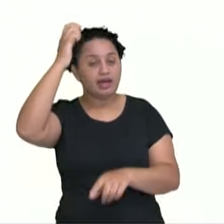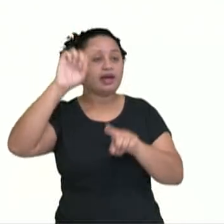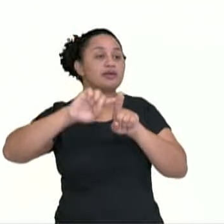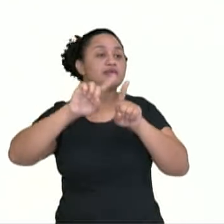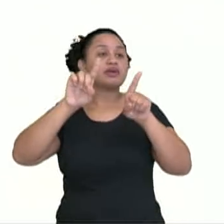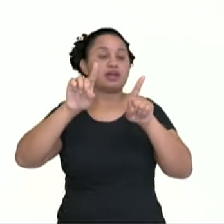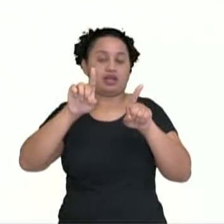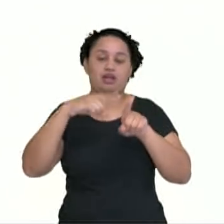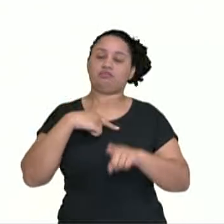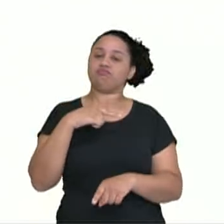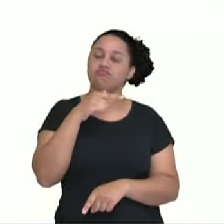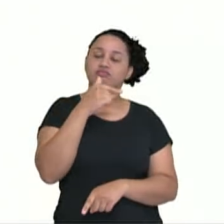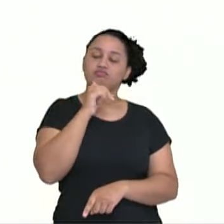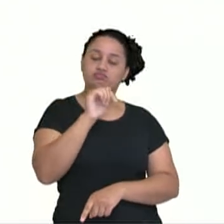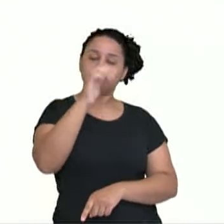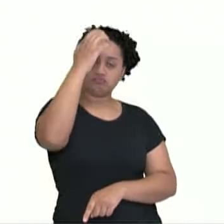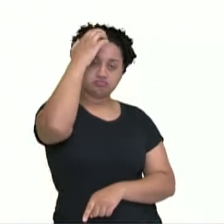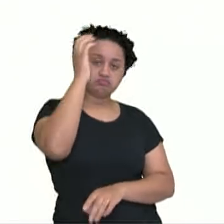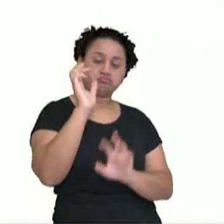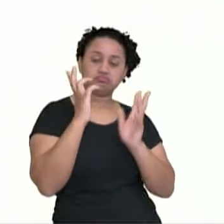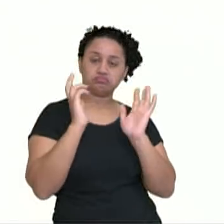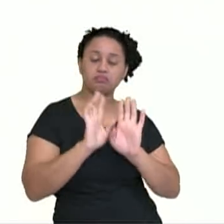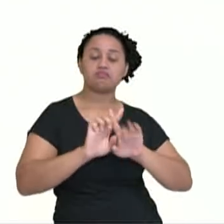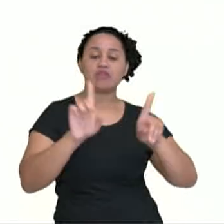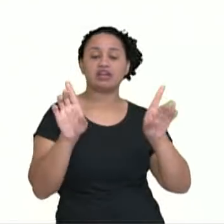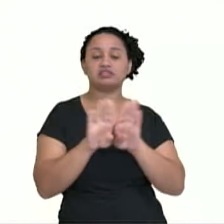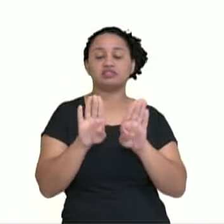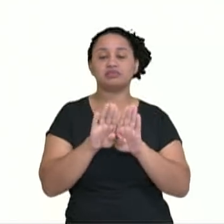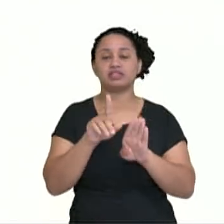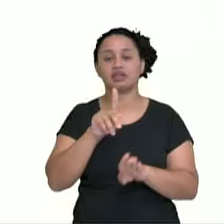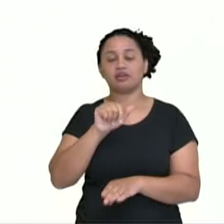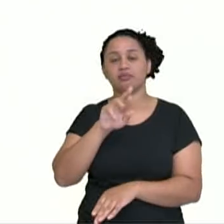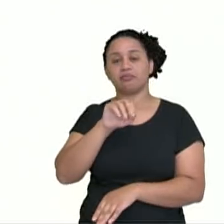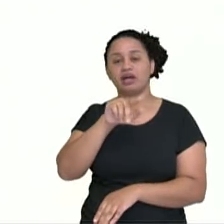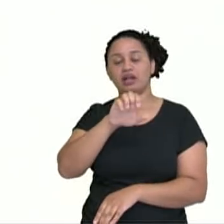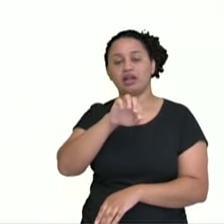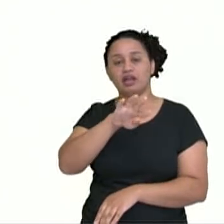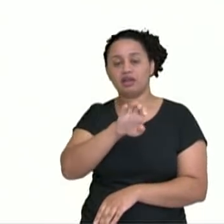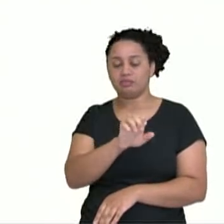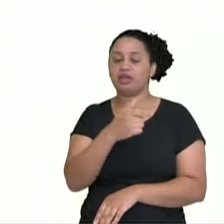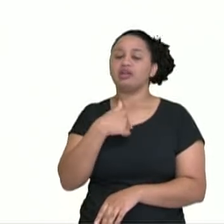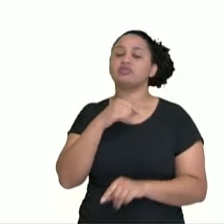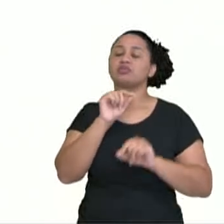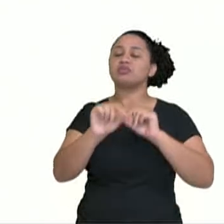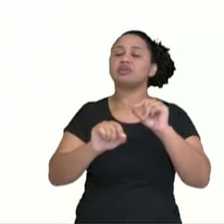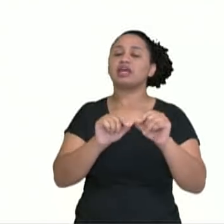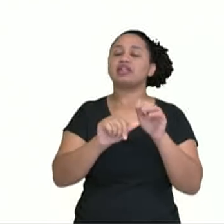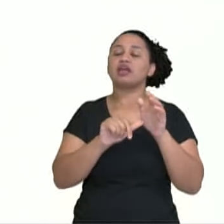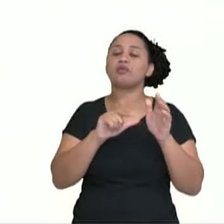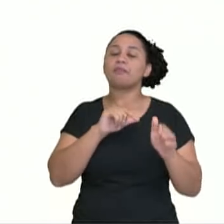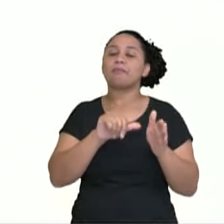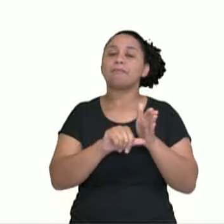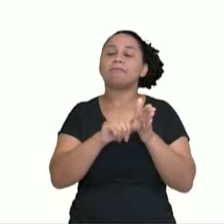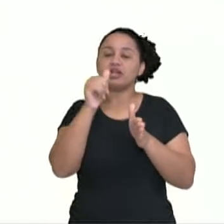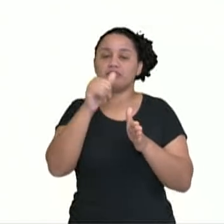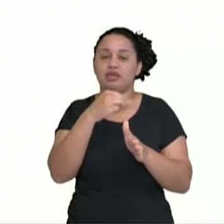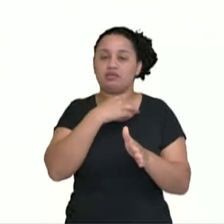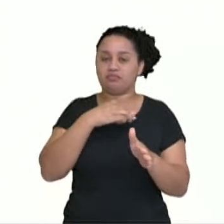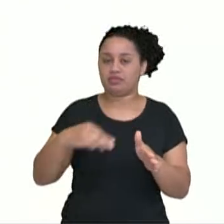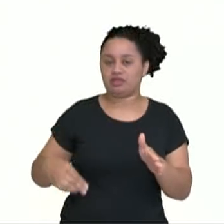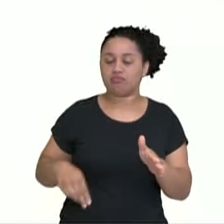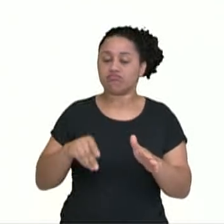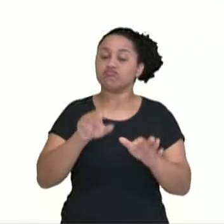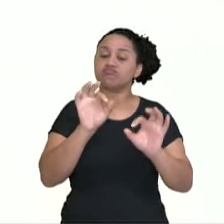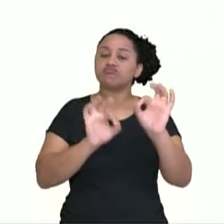quer dizer que o parlamento, ele vai, então, através da figura do primeiro-ministro, vai ser ele quem vai administrar